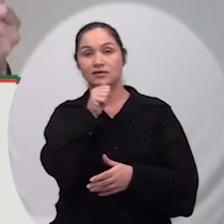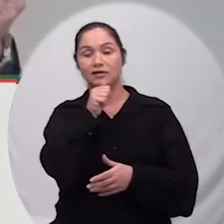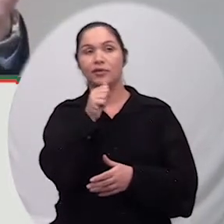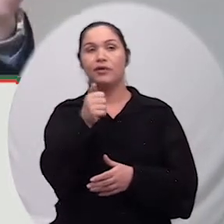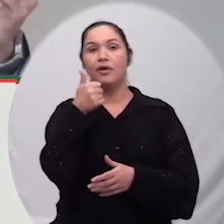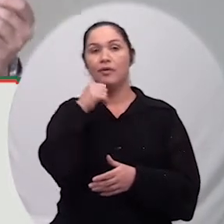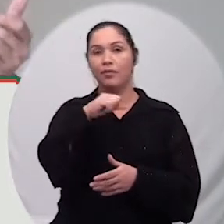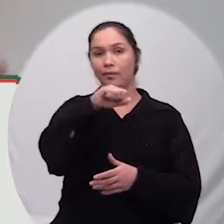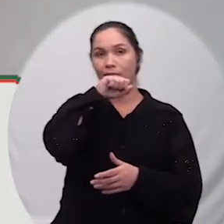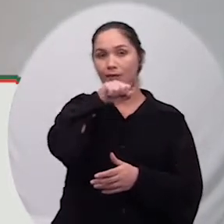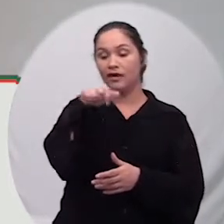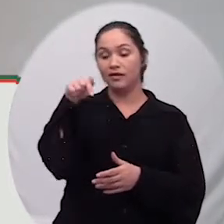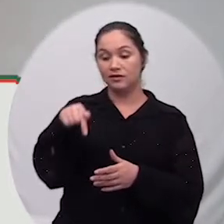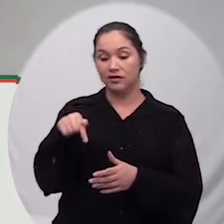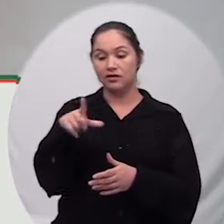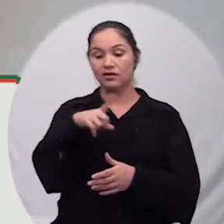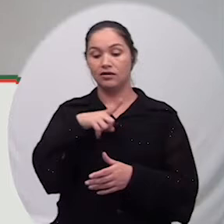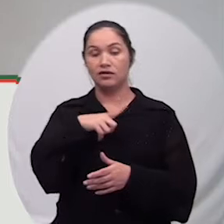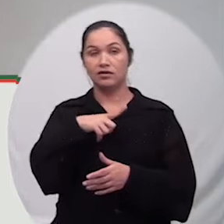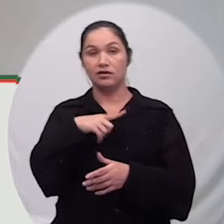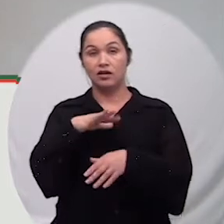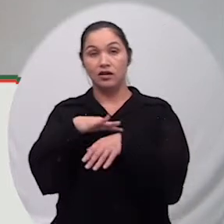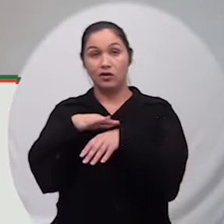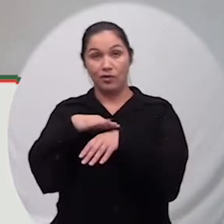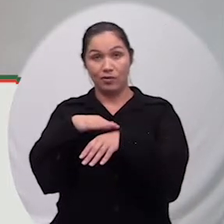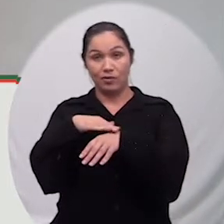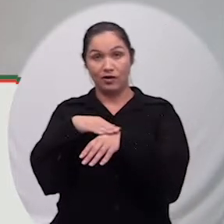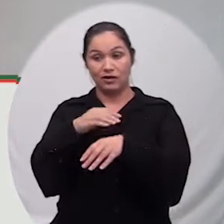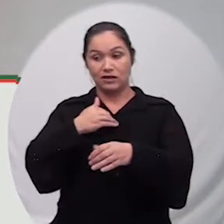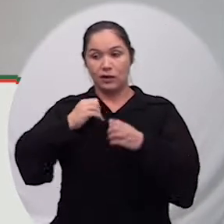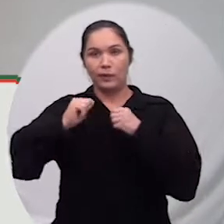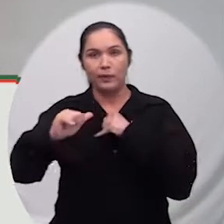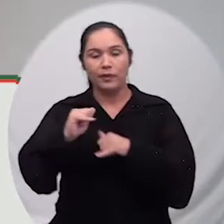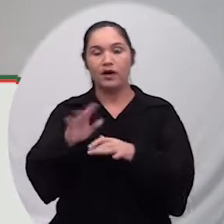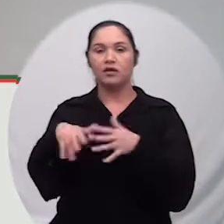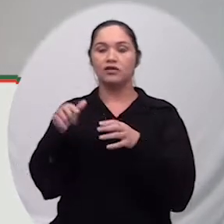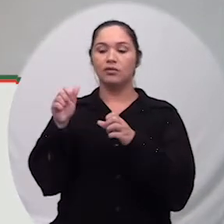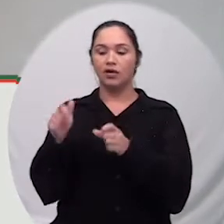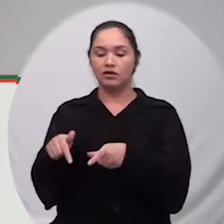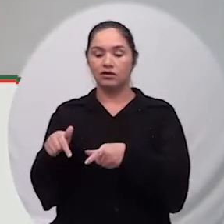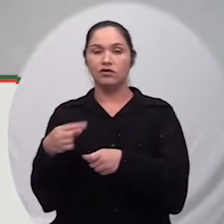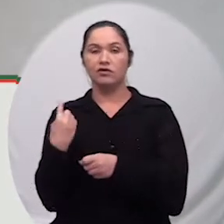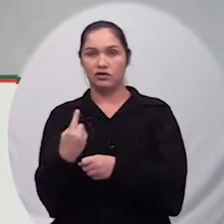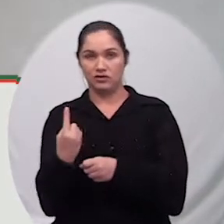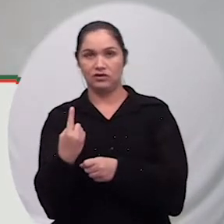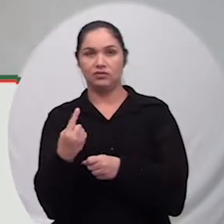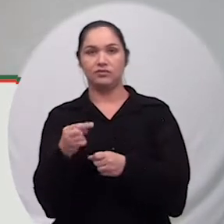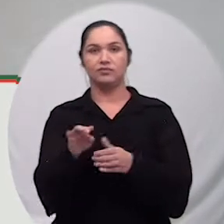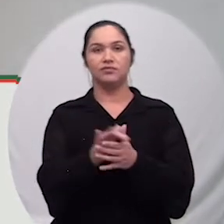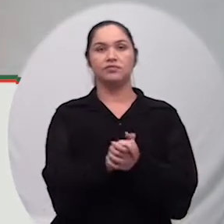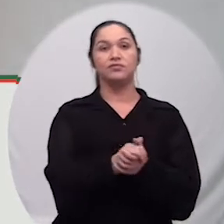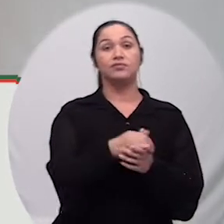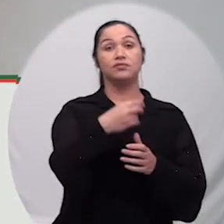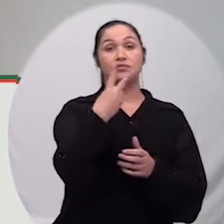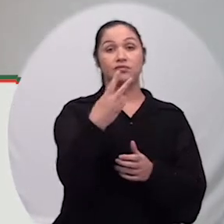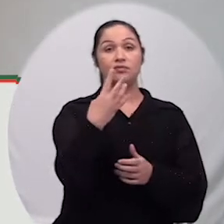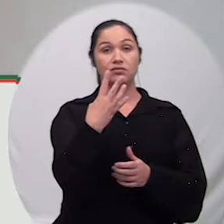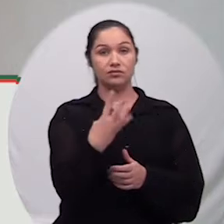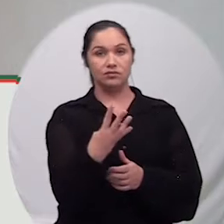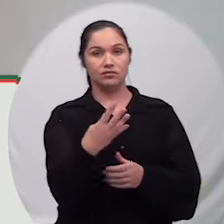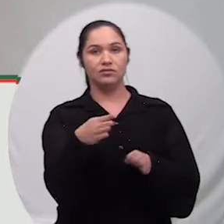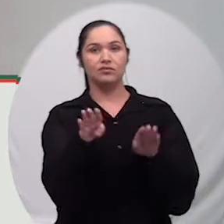transmissível possam ter o seu momento de isolamento ali. 24 leitos de maternidade, também sendo esses um leito de